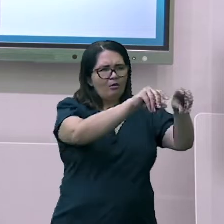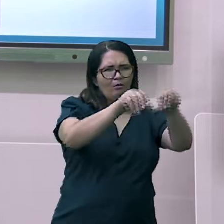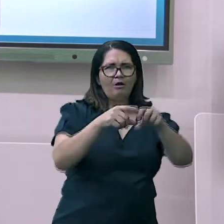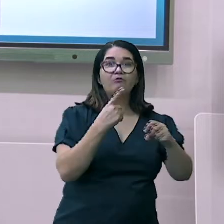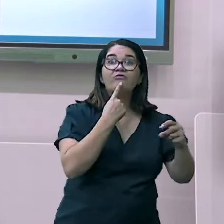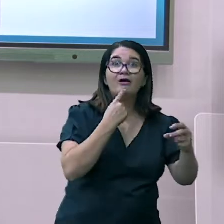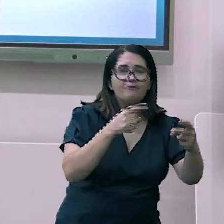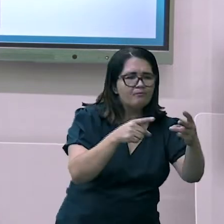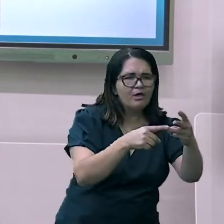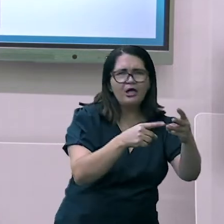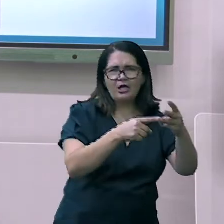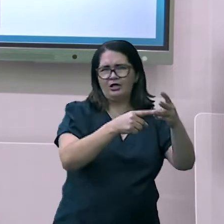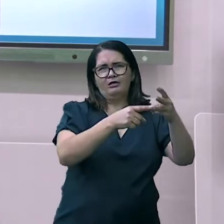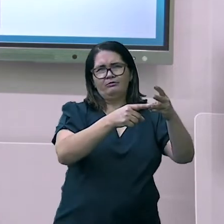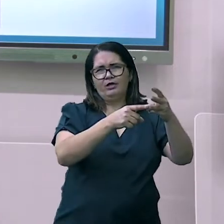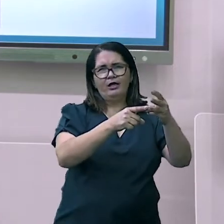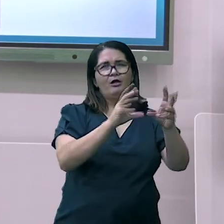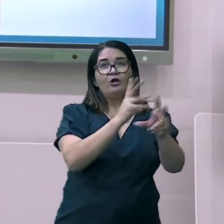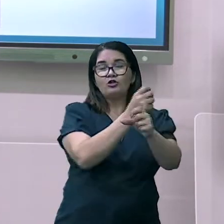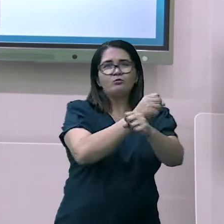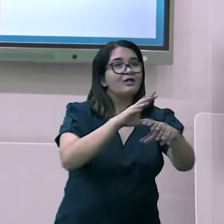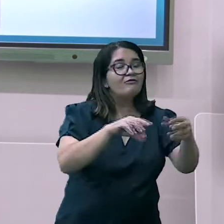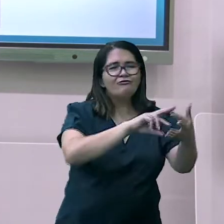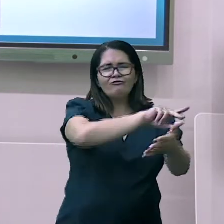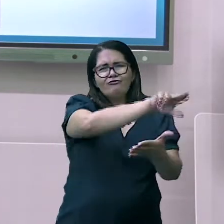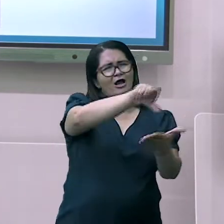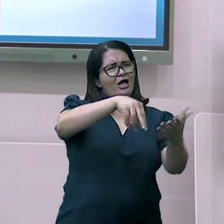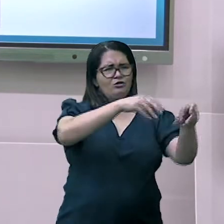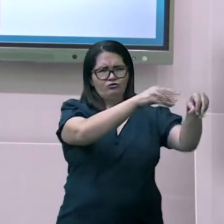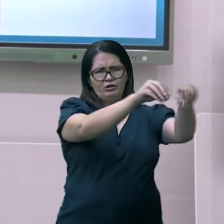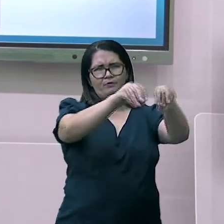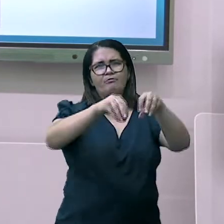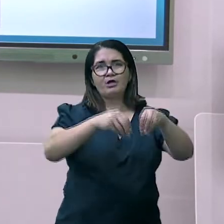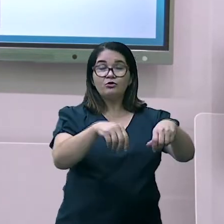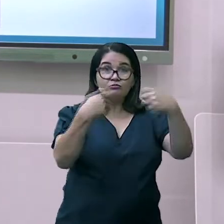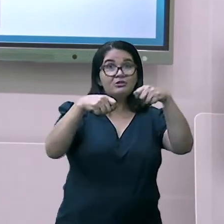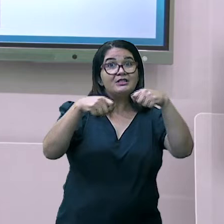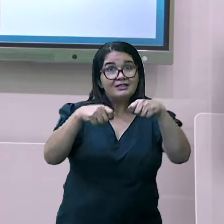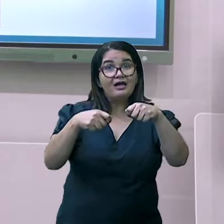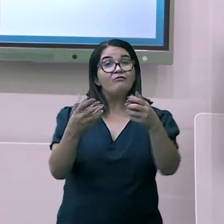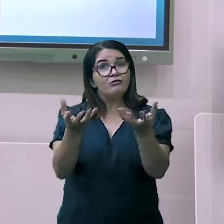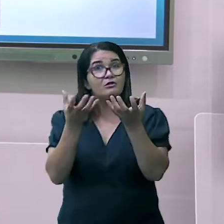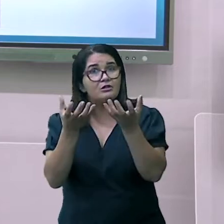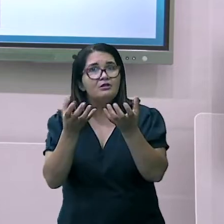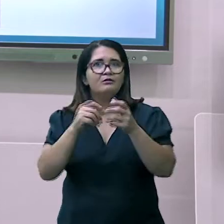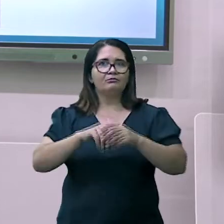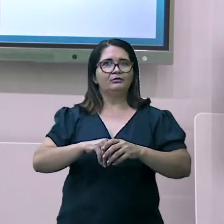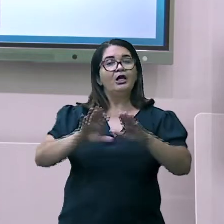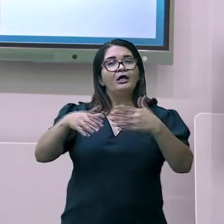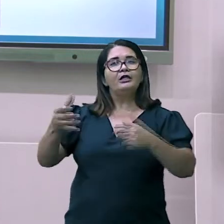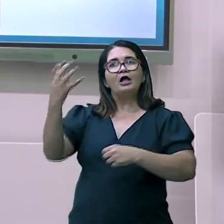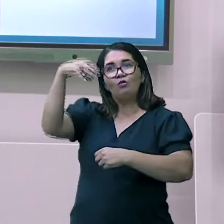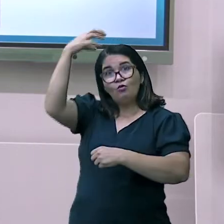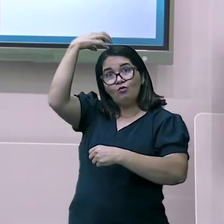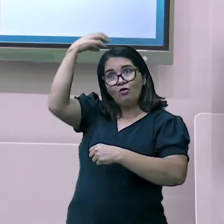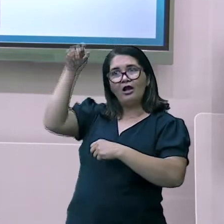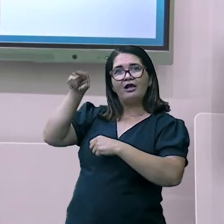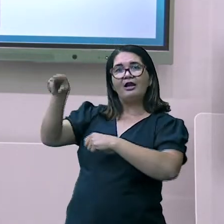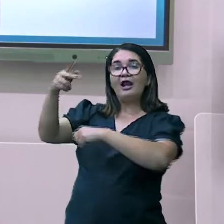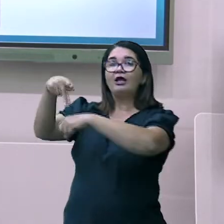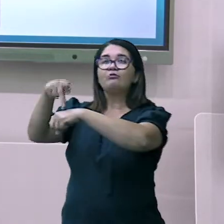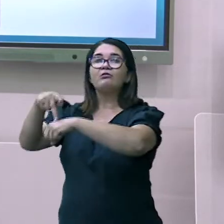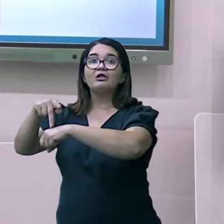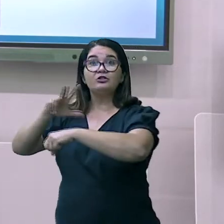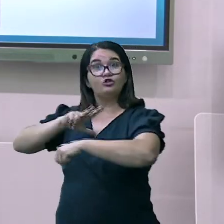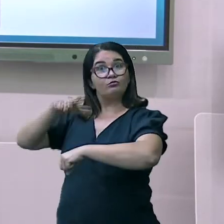reino, noz moscada e outros. O Reino de Portugal foi o primeiro a investir nessa